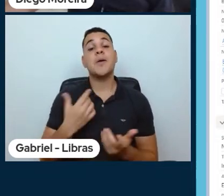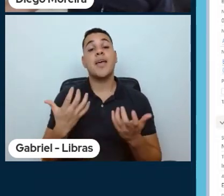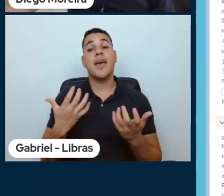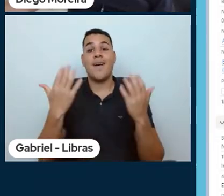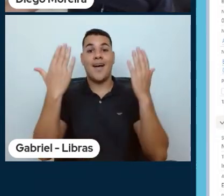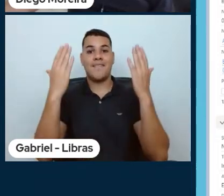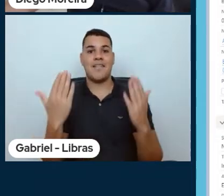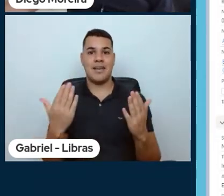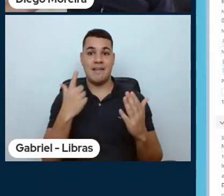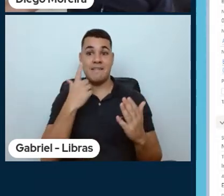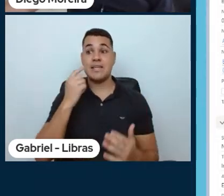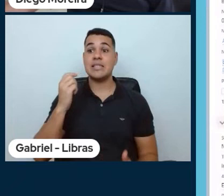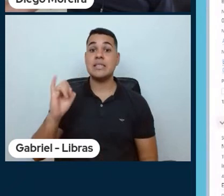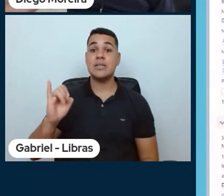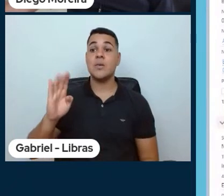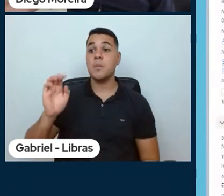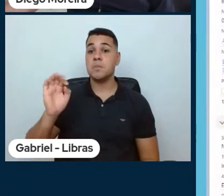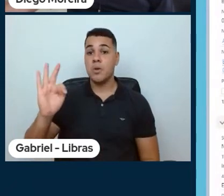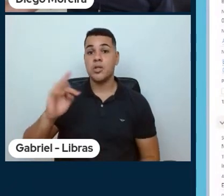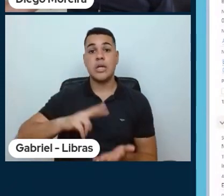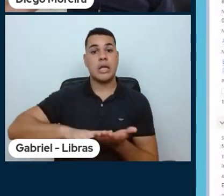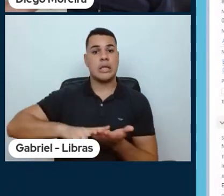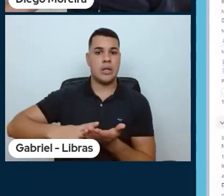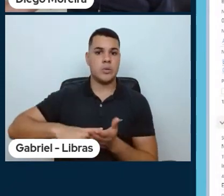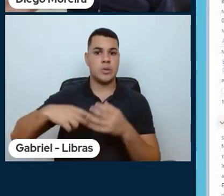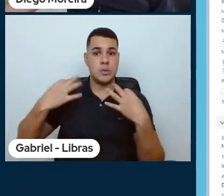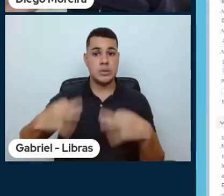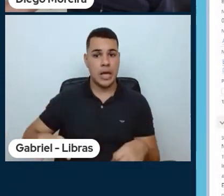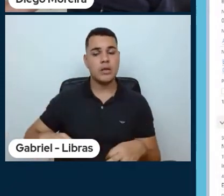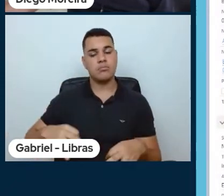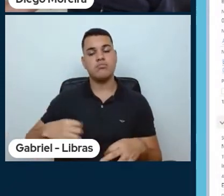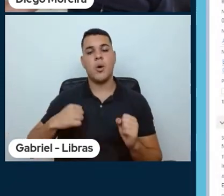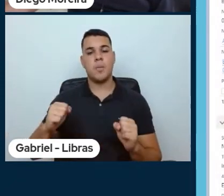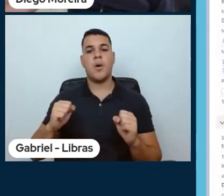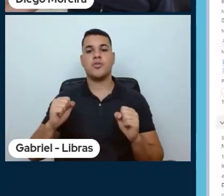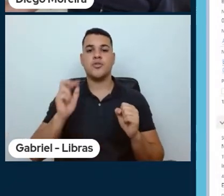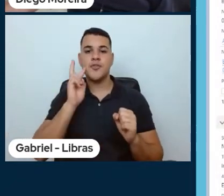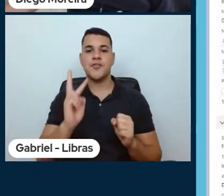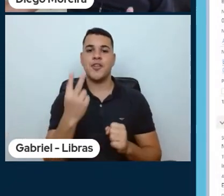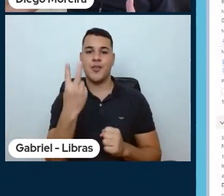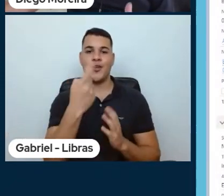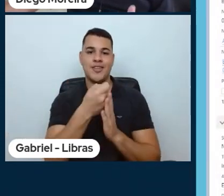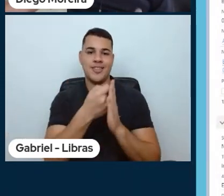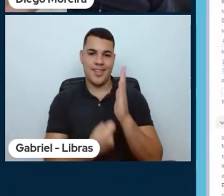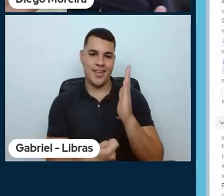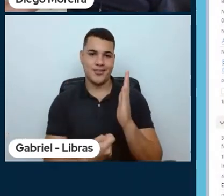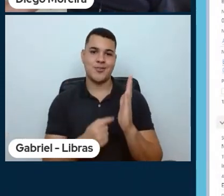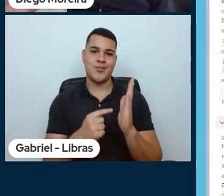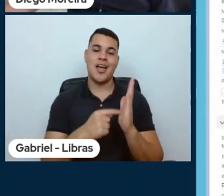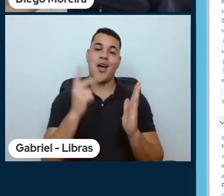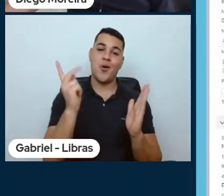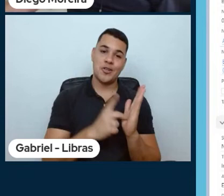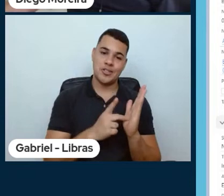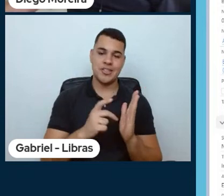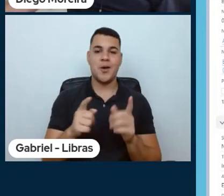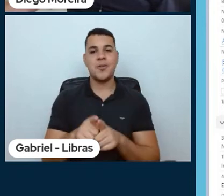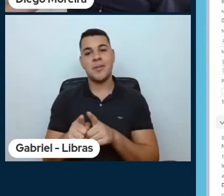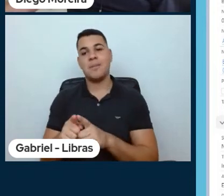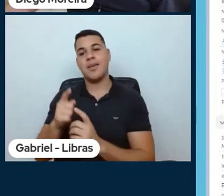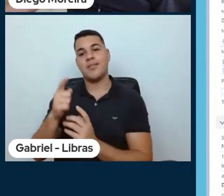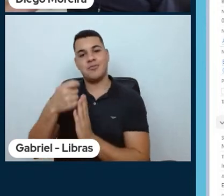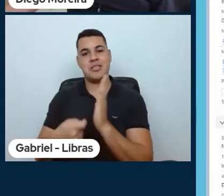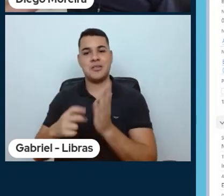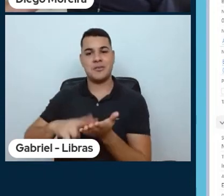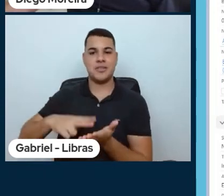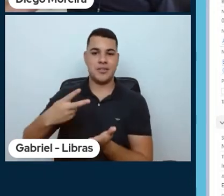trazer originalmente. Tá? Isso aqui a gente consegue agregar um valor muito grande, principalmente por conta da flexibilidade.